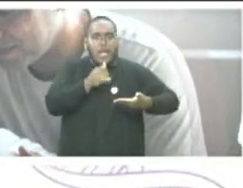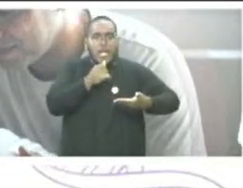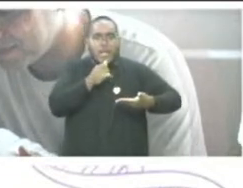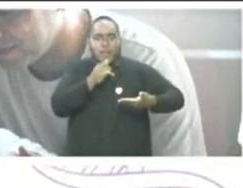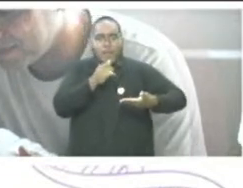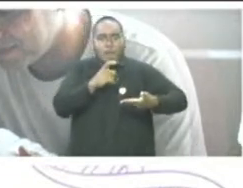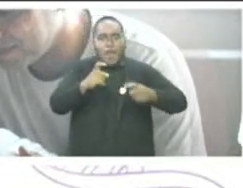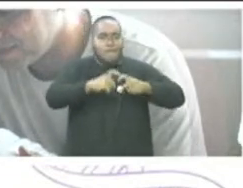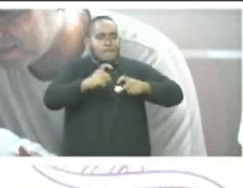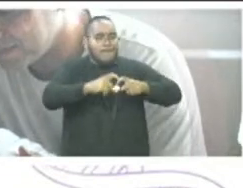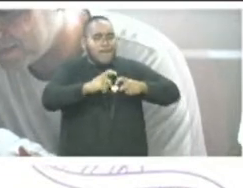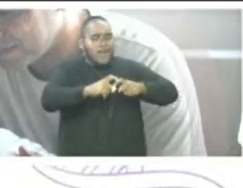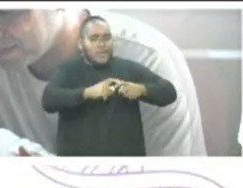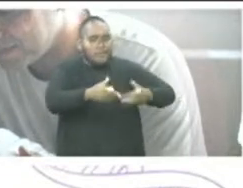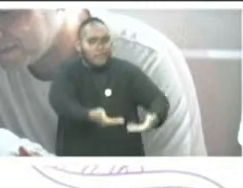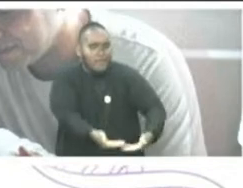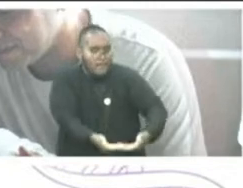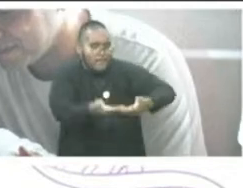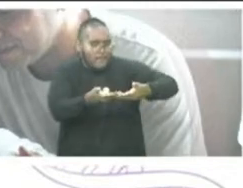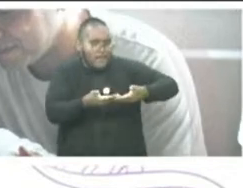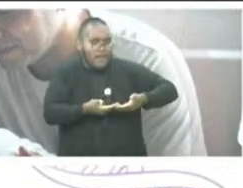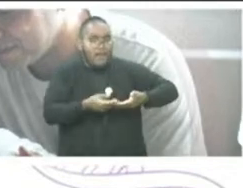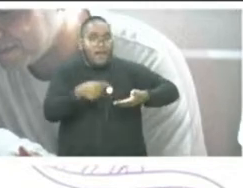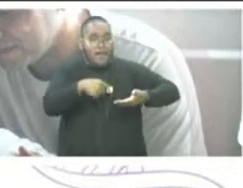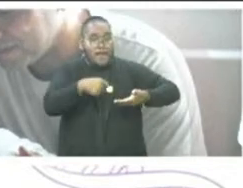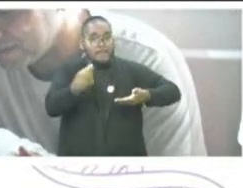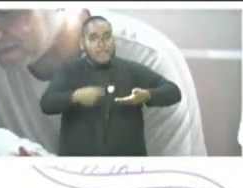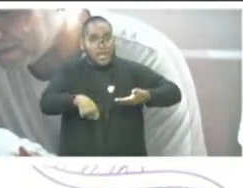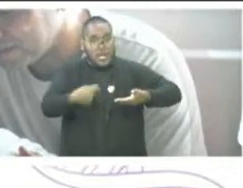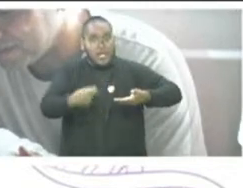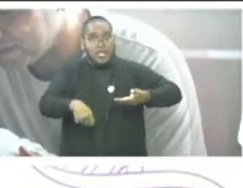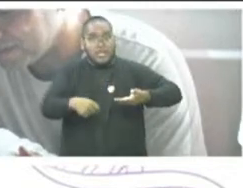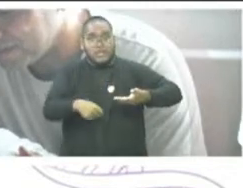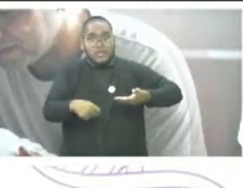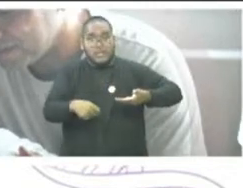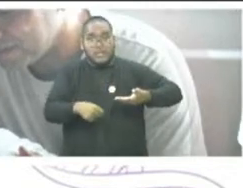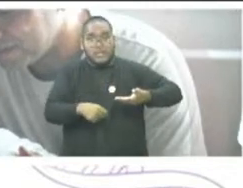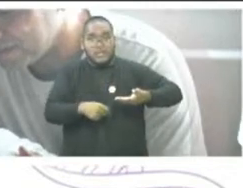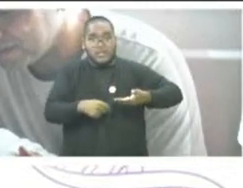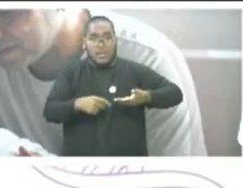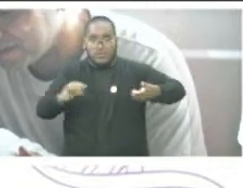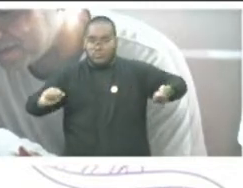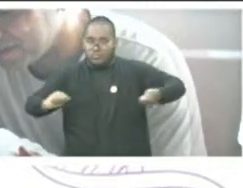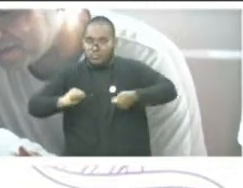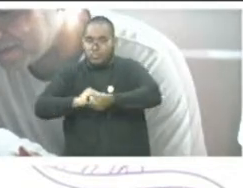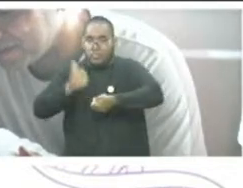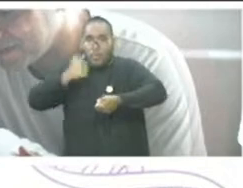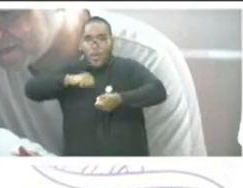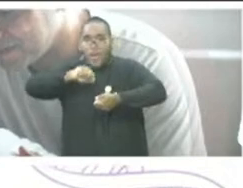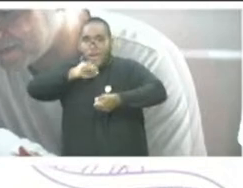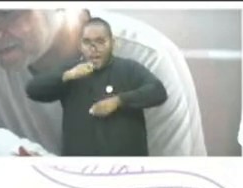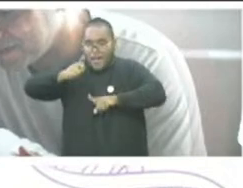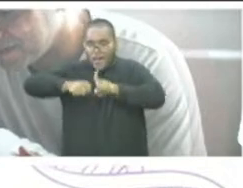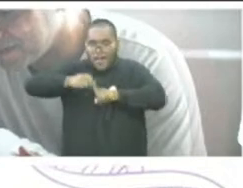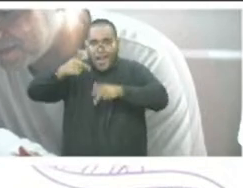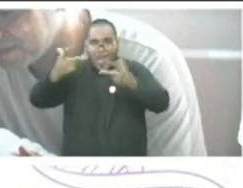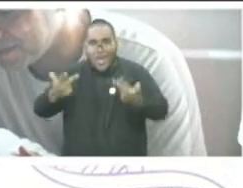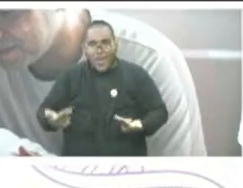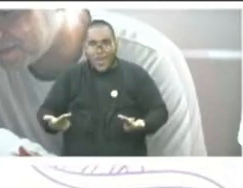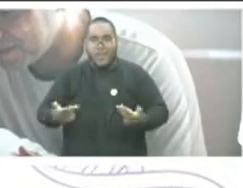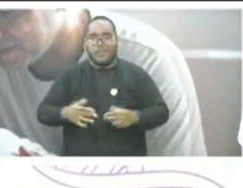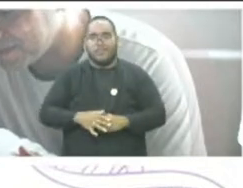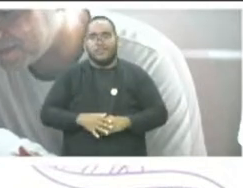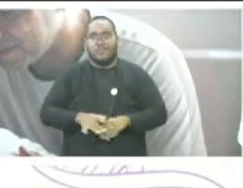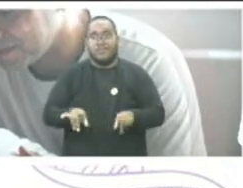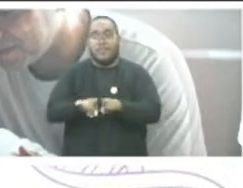seja. Ele precisa desfrutar desse mecanismo tão perfeito que o corpo da mãe criou. Além disso, o contato pele a pele vai me